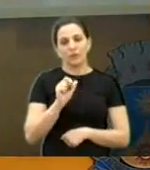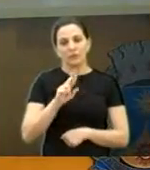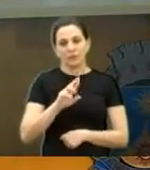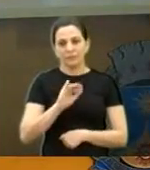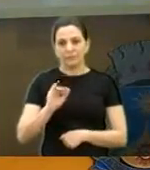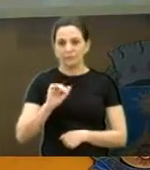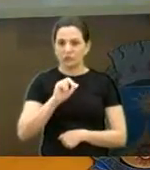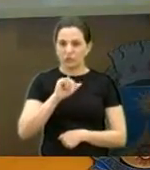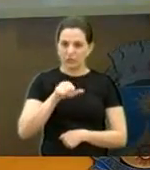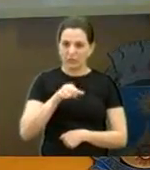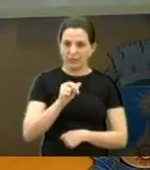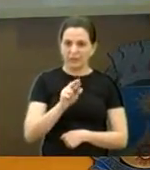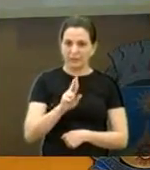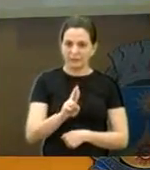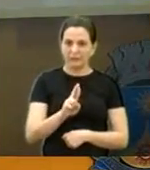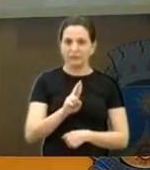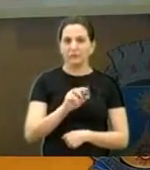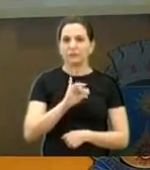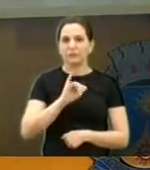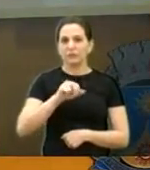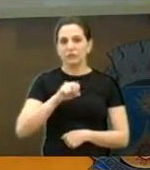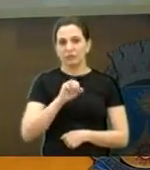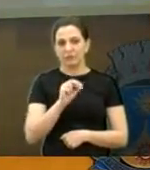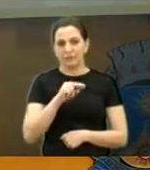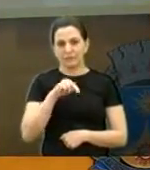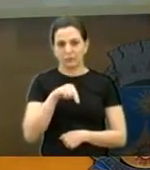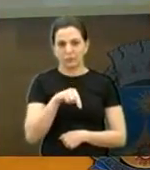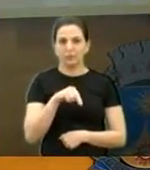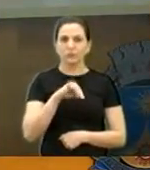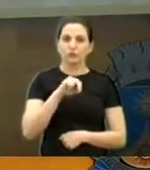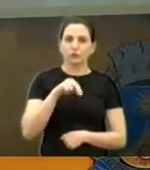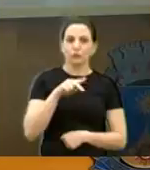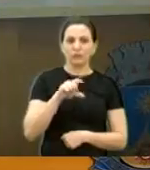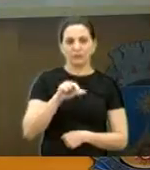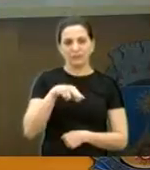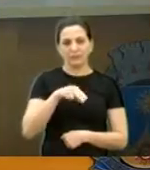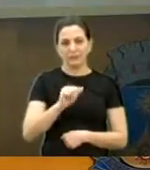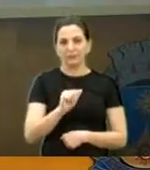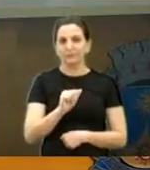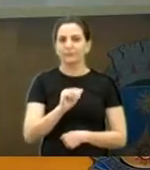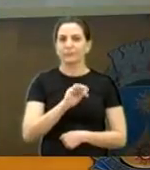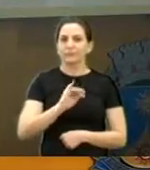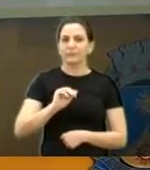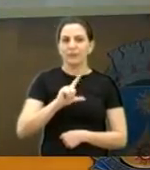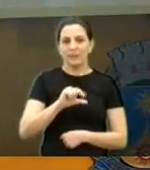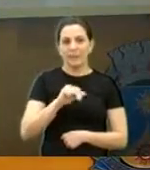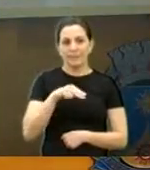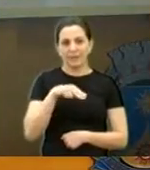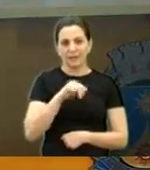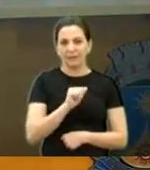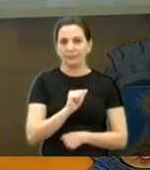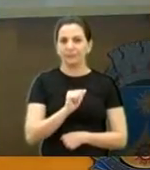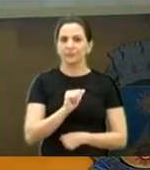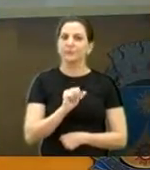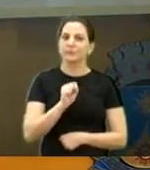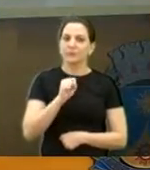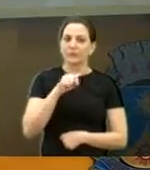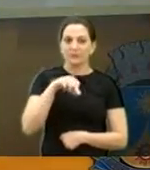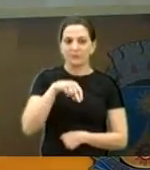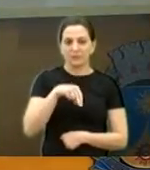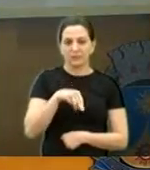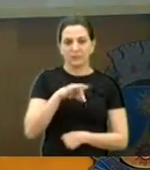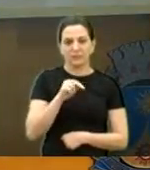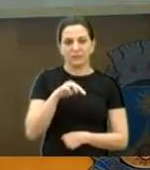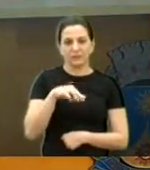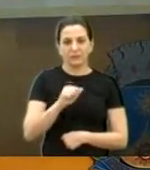neli exemplo mas eu digo jefferson e ajuda desenho liana damos 30 a pena nem santana por